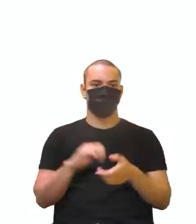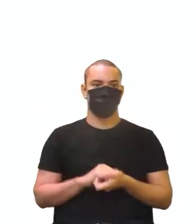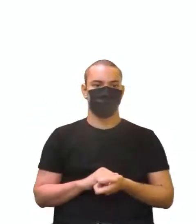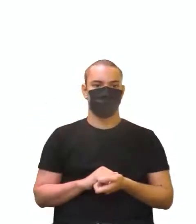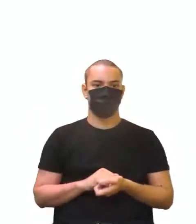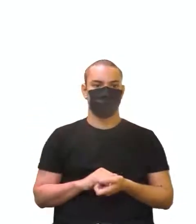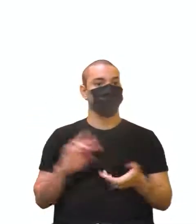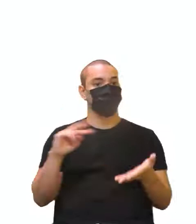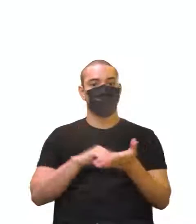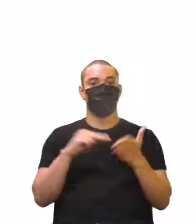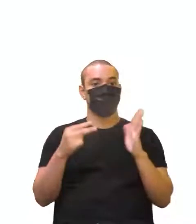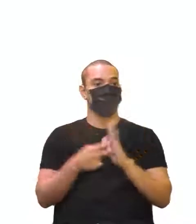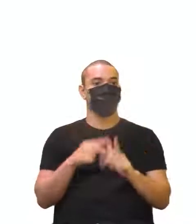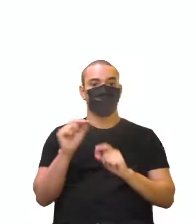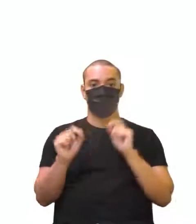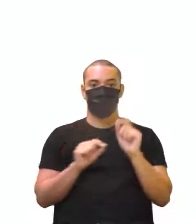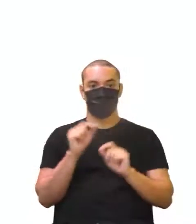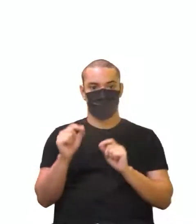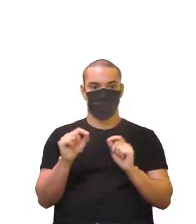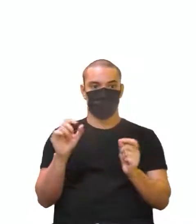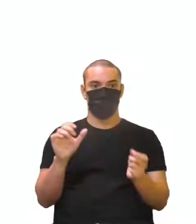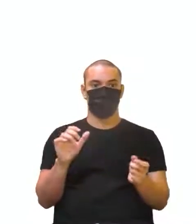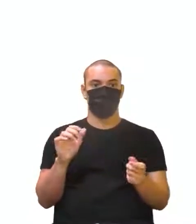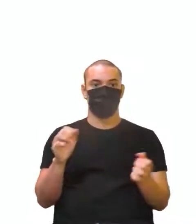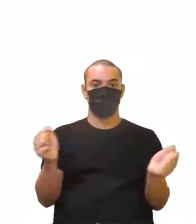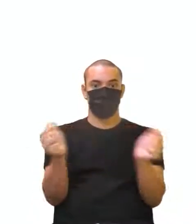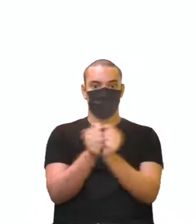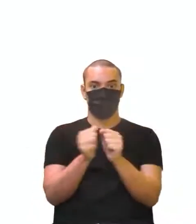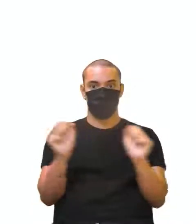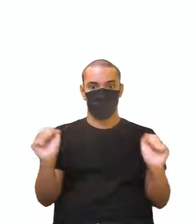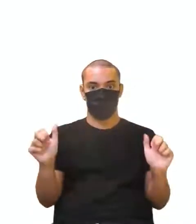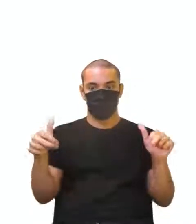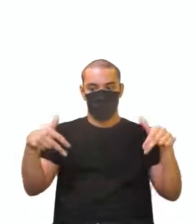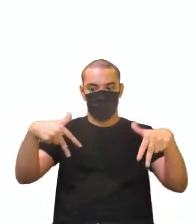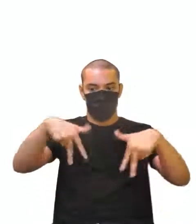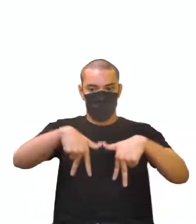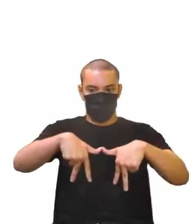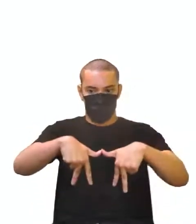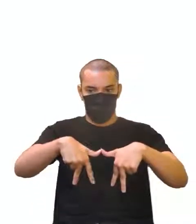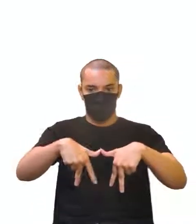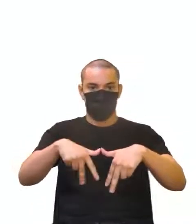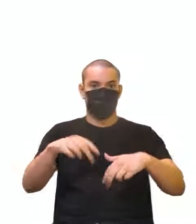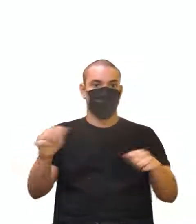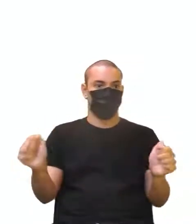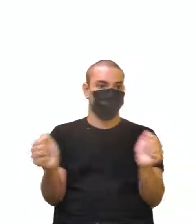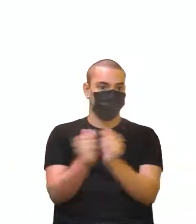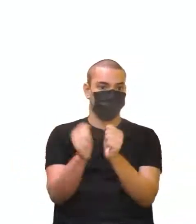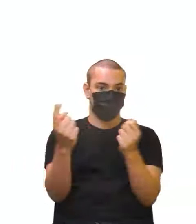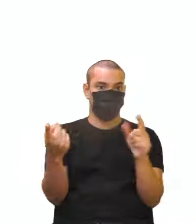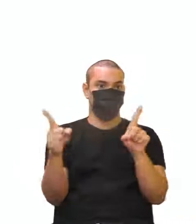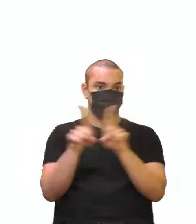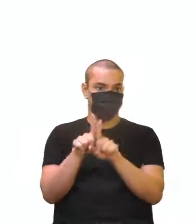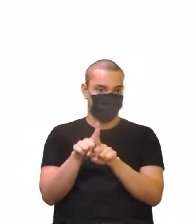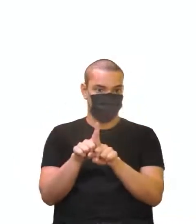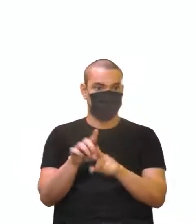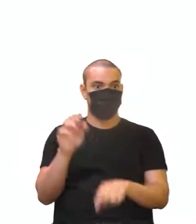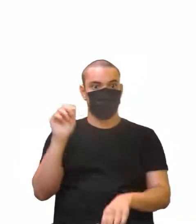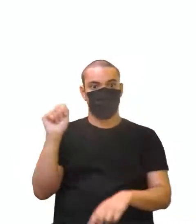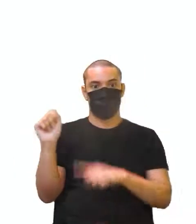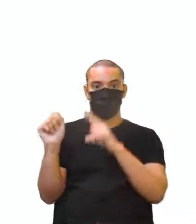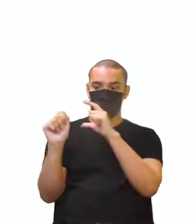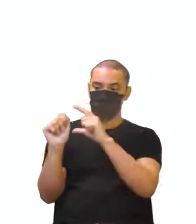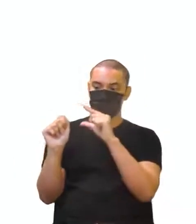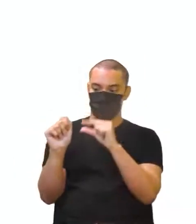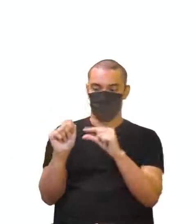outro heterozigoto, é o casamento, tá? Aí você tem, então, o azão, azinho,